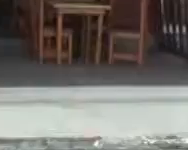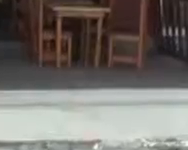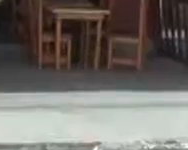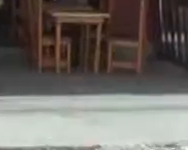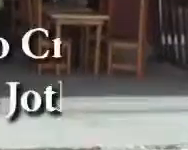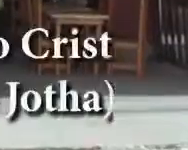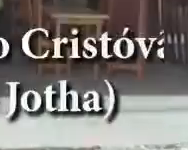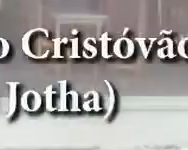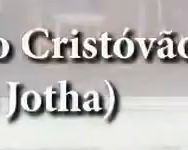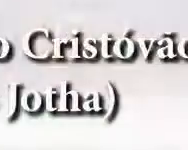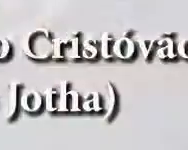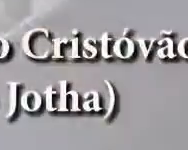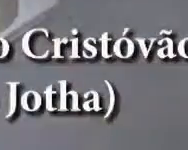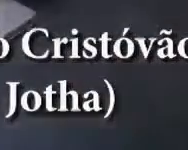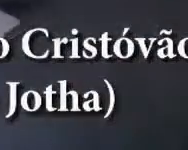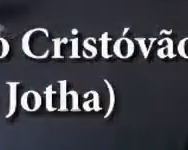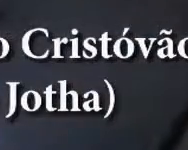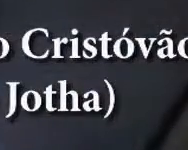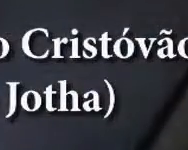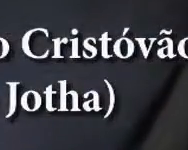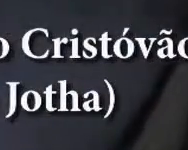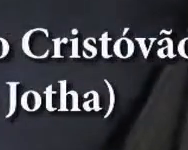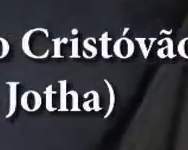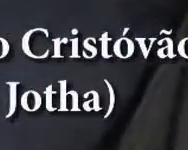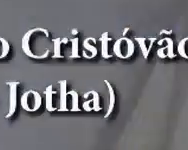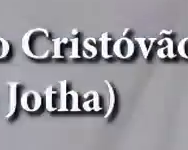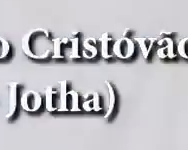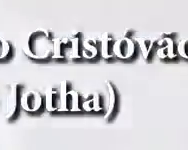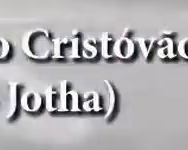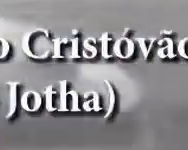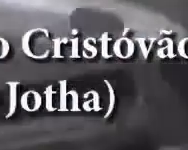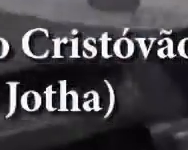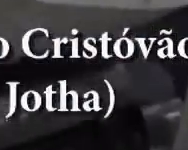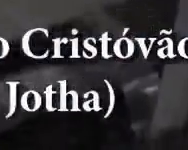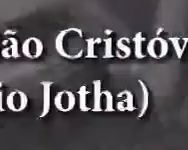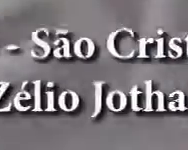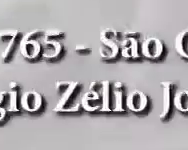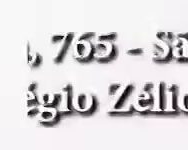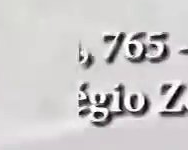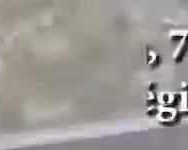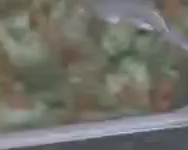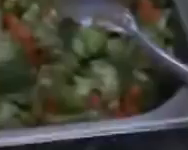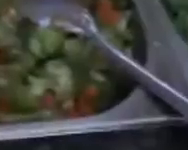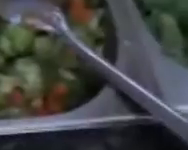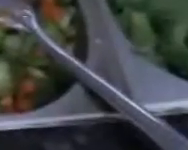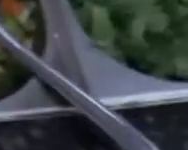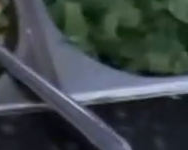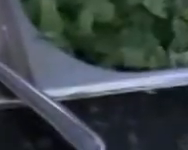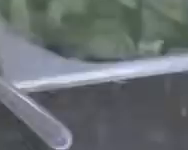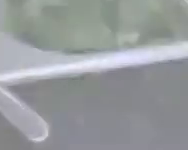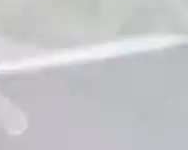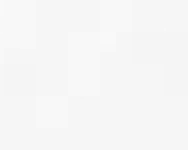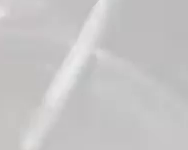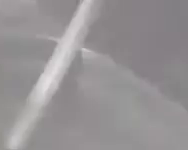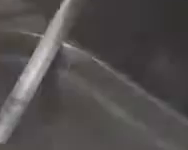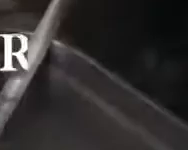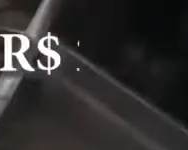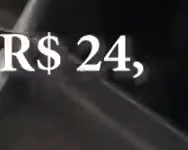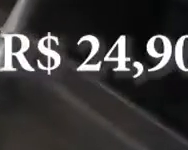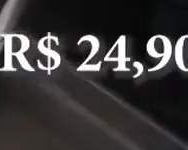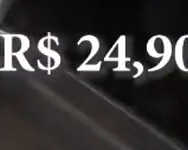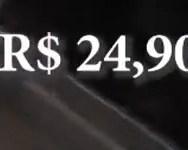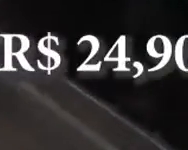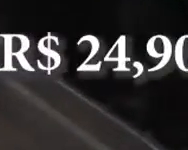Amigos Restaurante e Pizzaria, Avenida Joaquim Nogueira, 765, em frente ao Colégio Zélio J. Venha saborear o mais variado